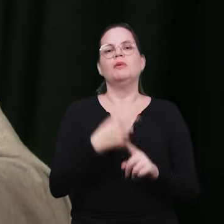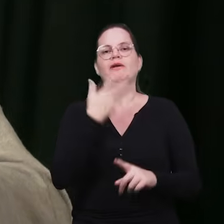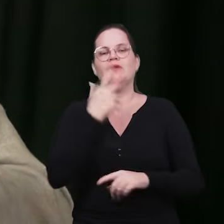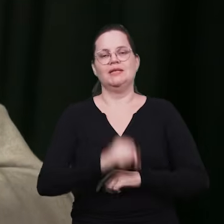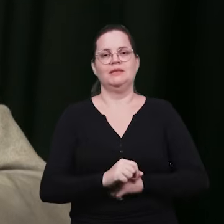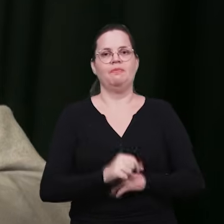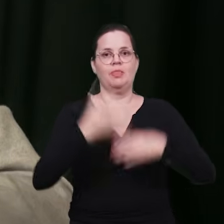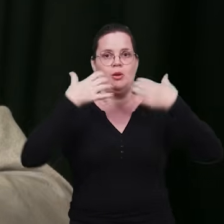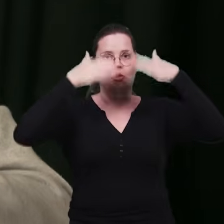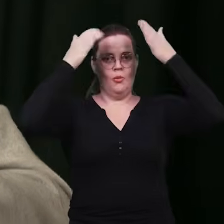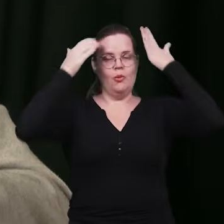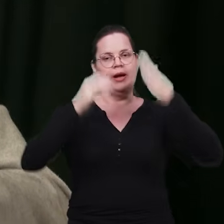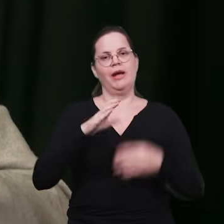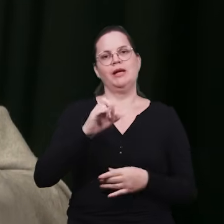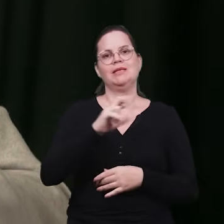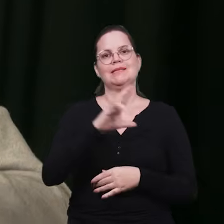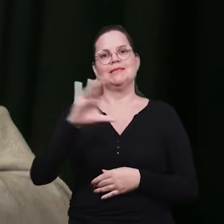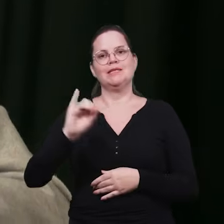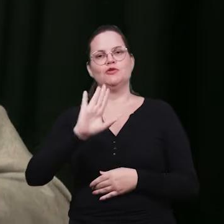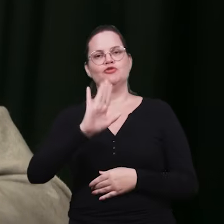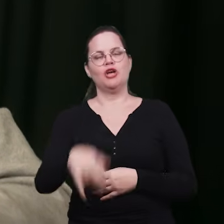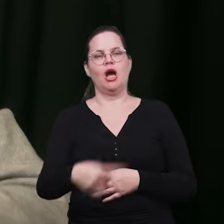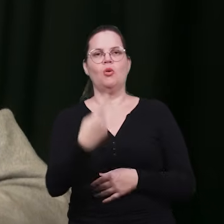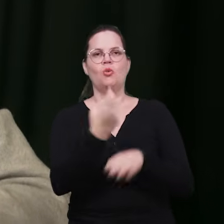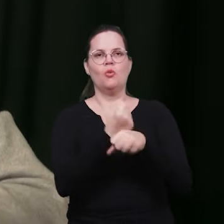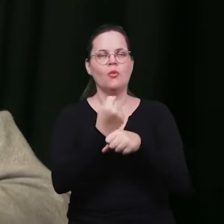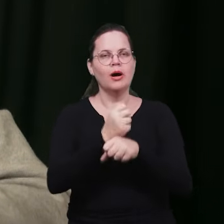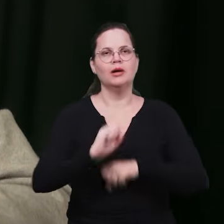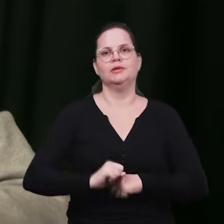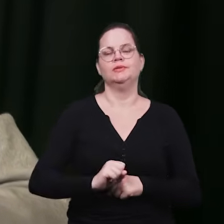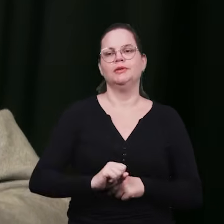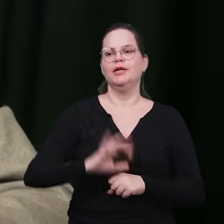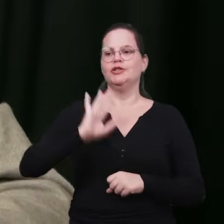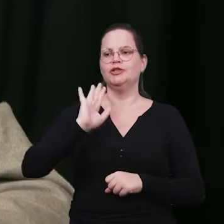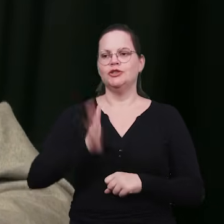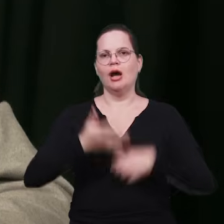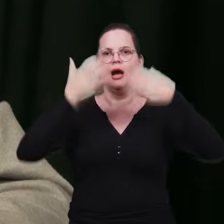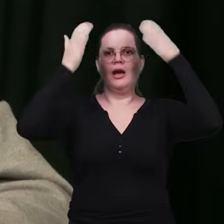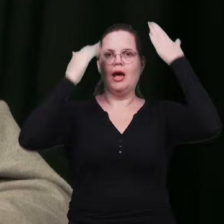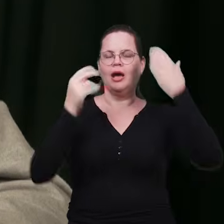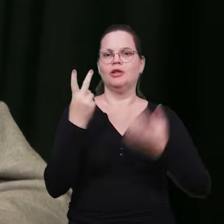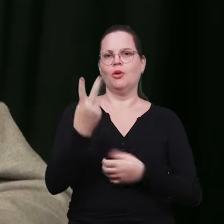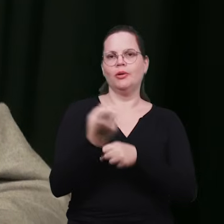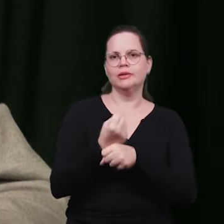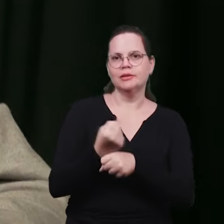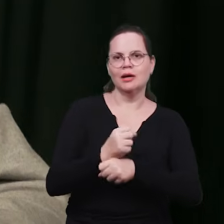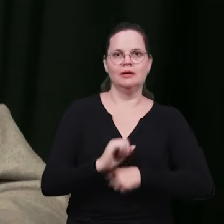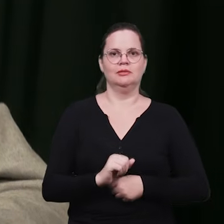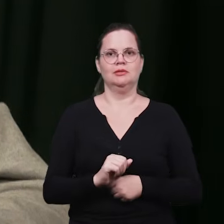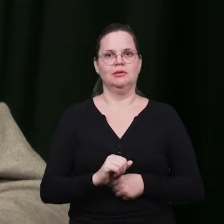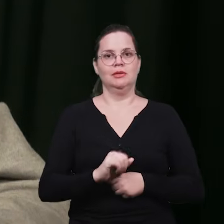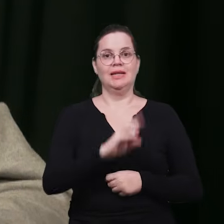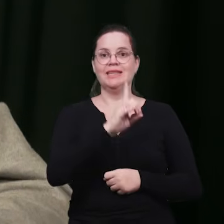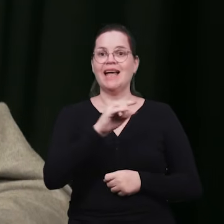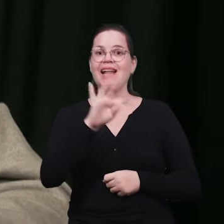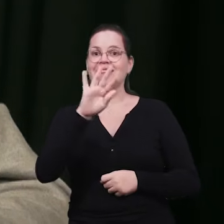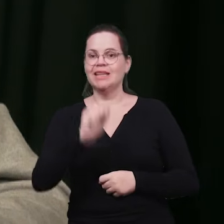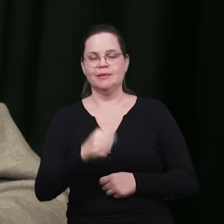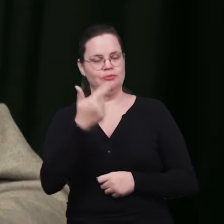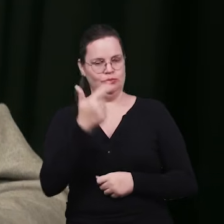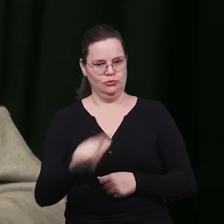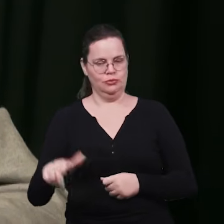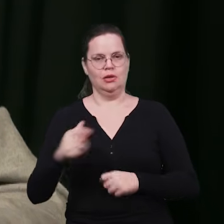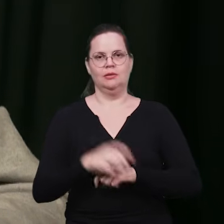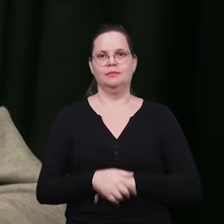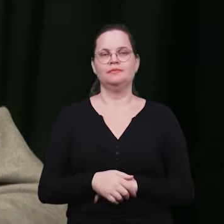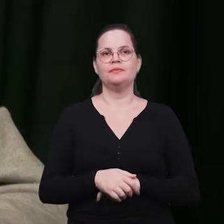Ciro, no terceiro ano, primeiro ano do rei Dari, mas não fala data. A história fala, mas também não é